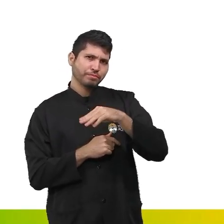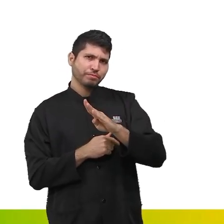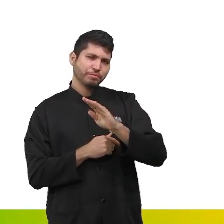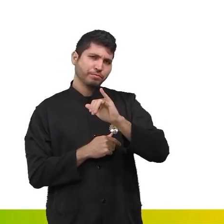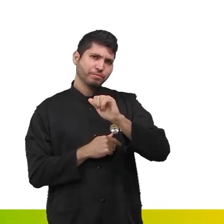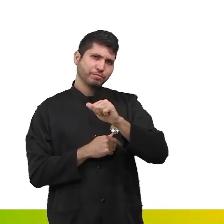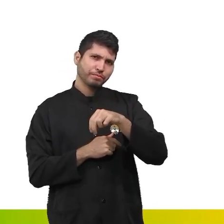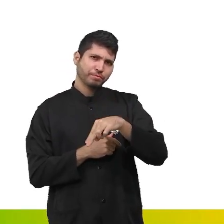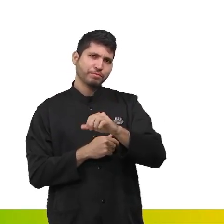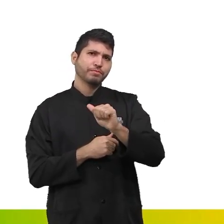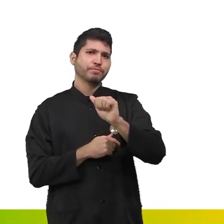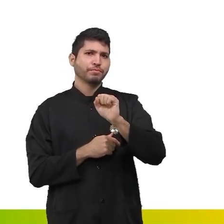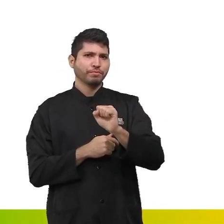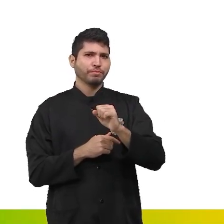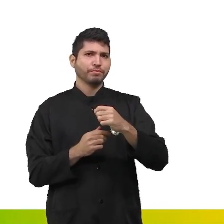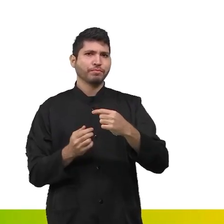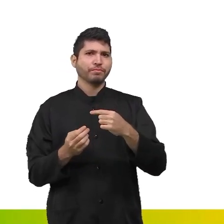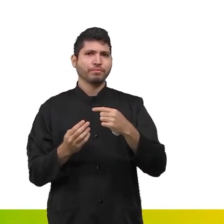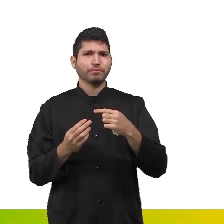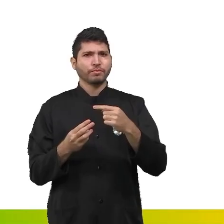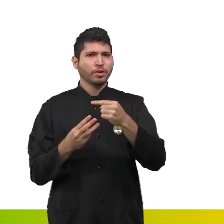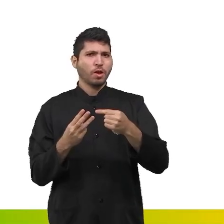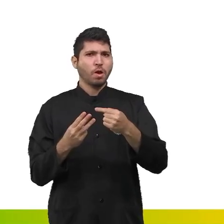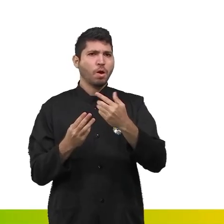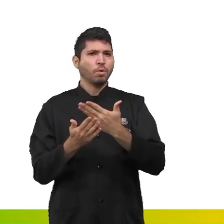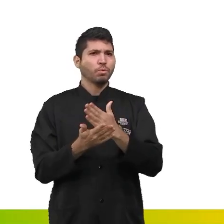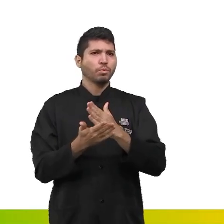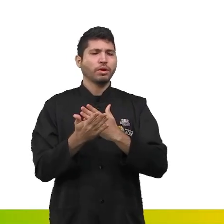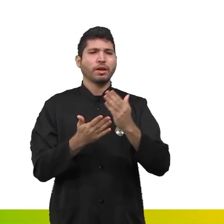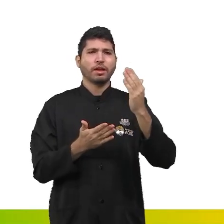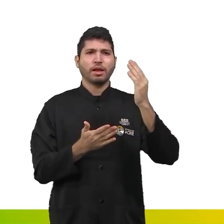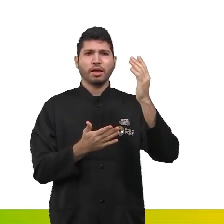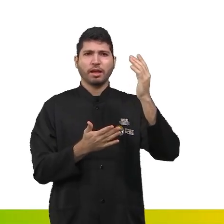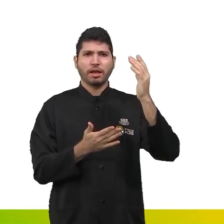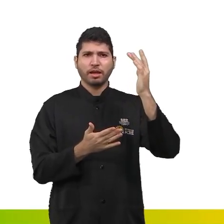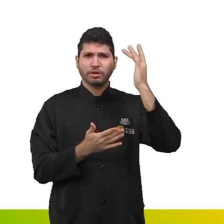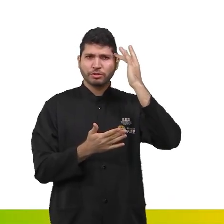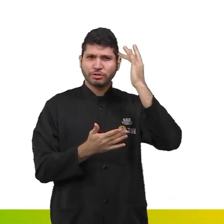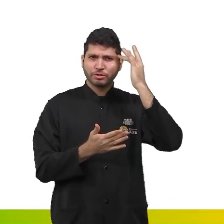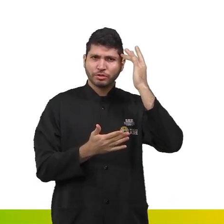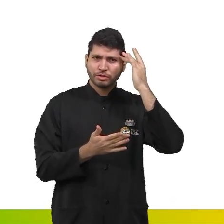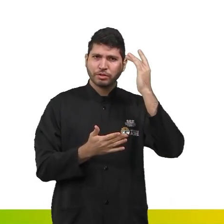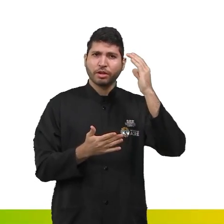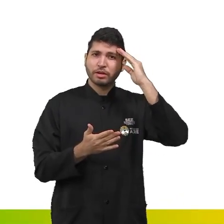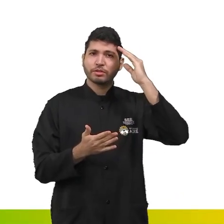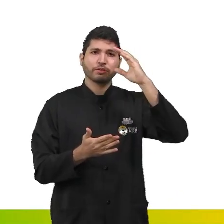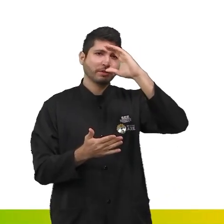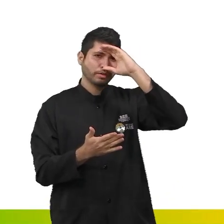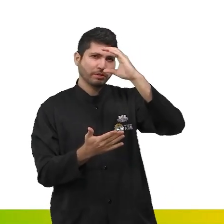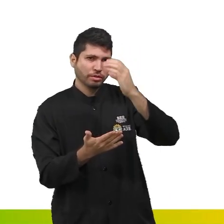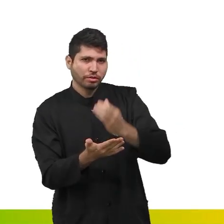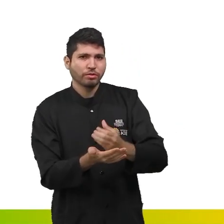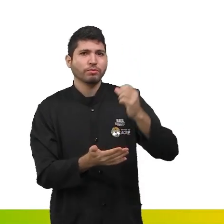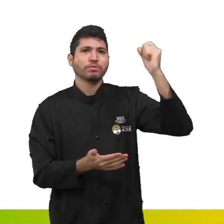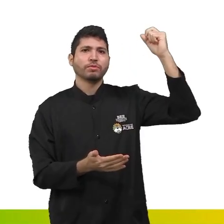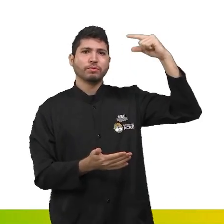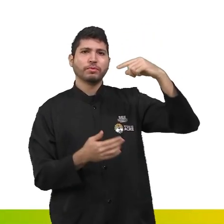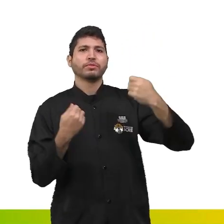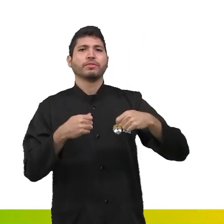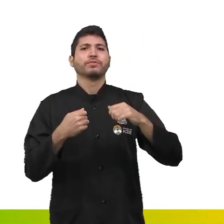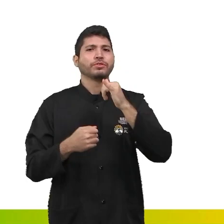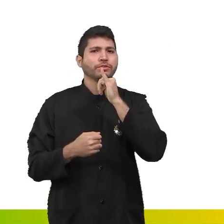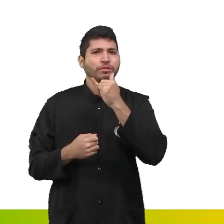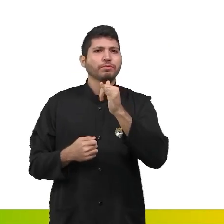em Tenochtitlan, acreditava que o Sol precisava de energia para continuar existindo, o